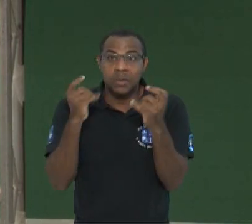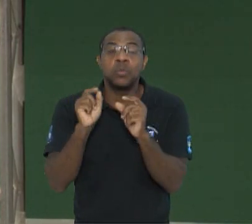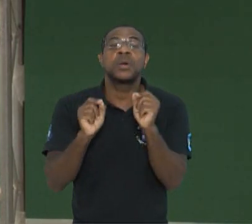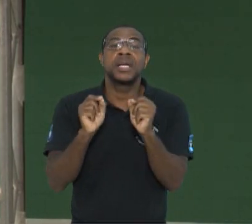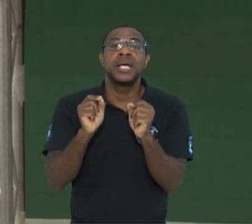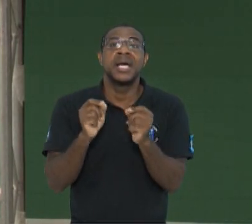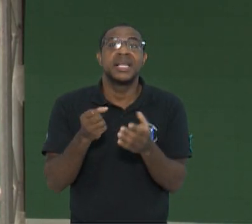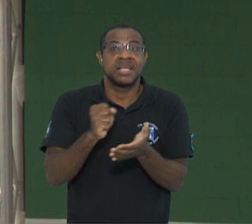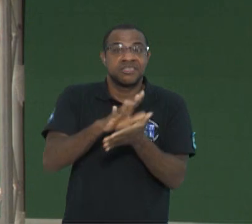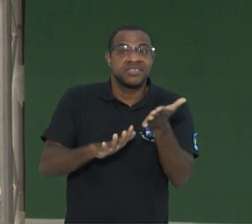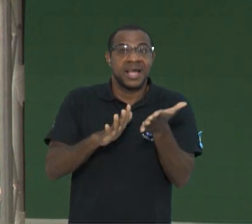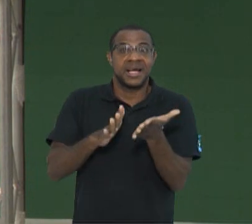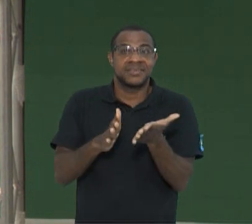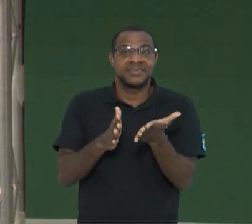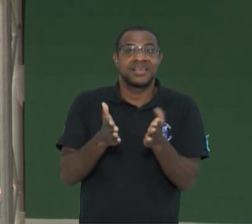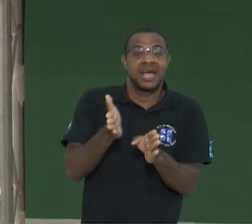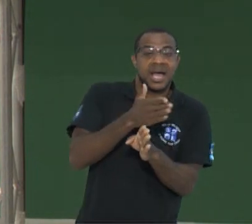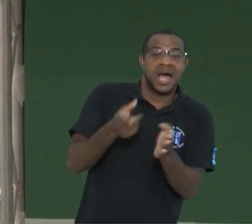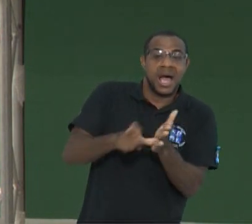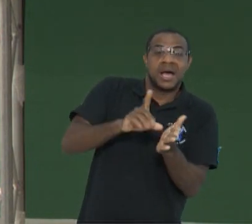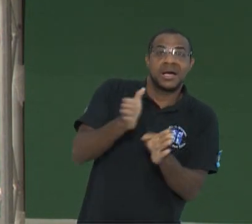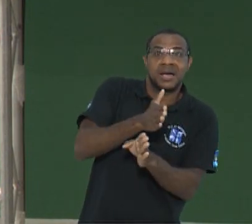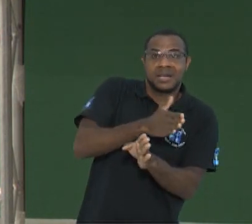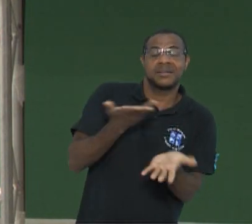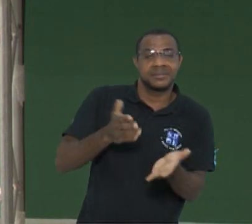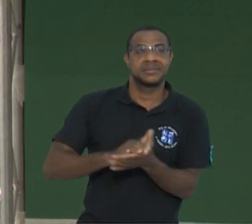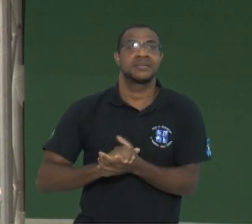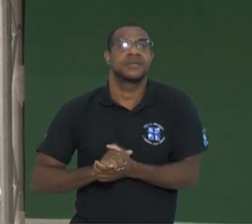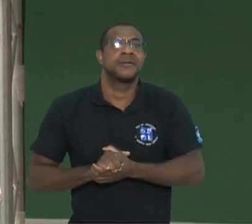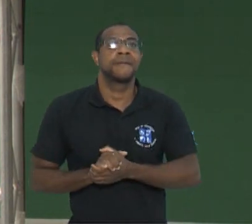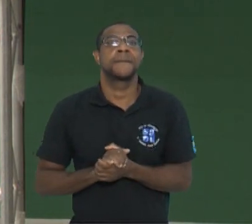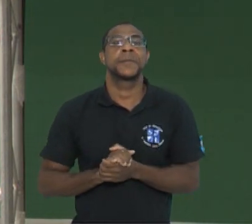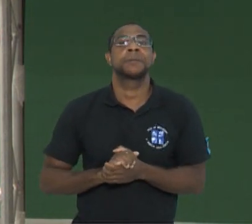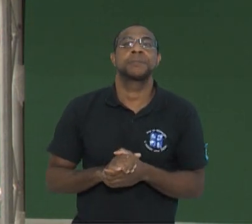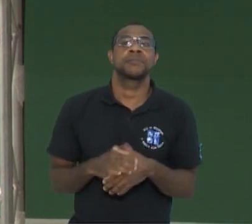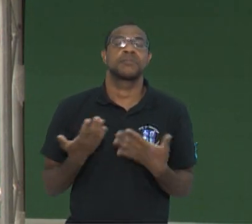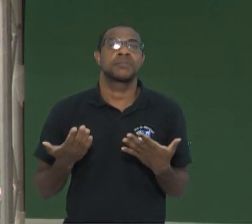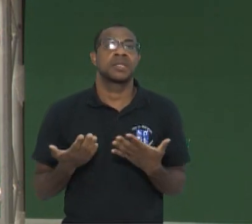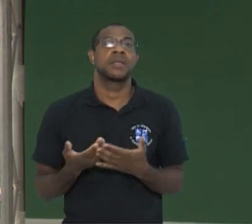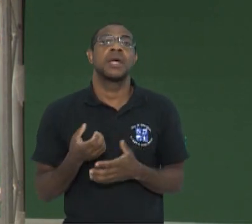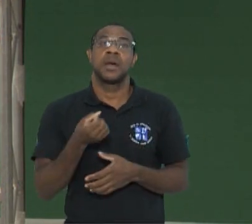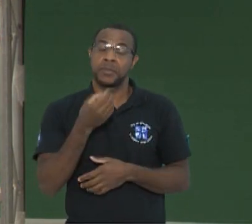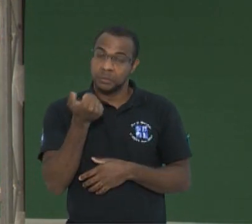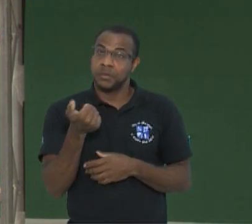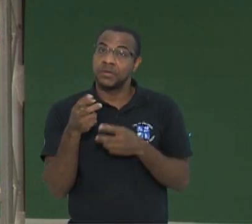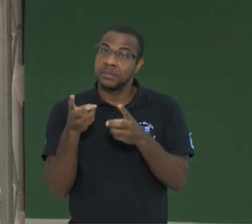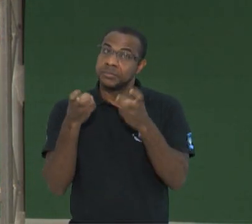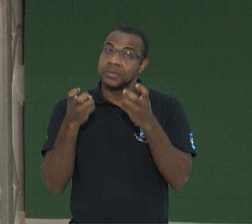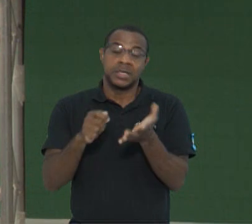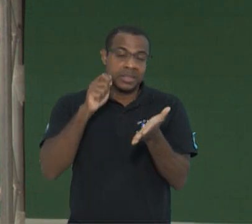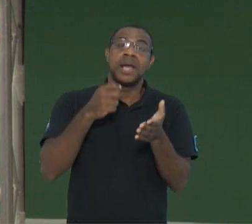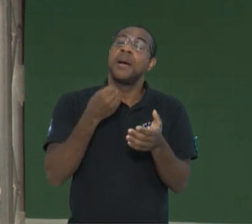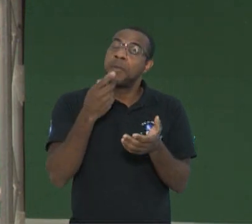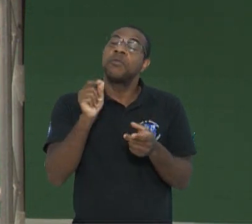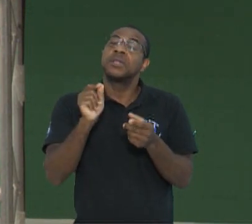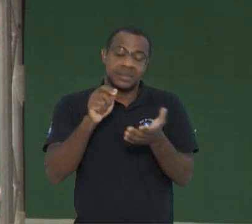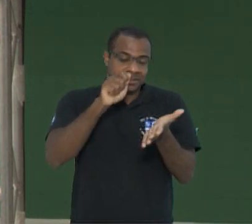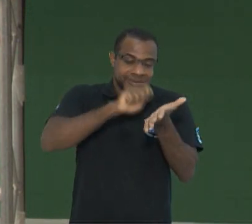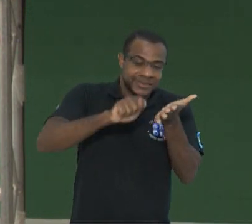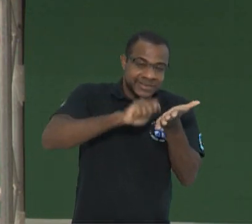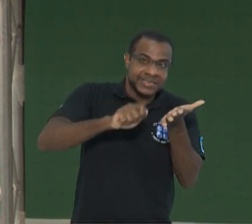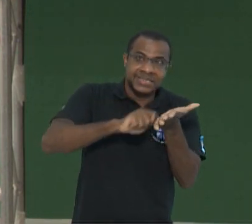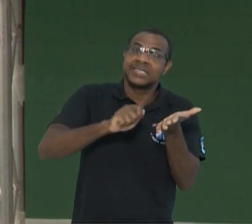fazer um teste, uma prova, e a resposta de uma questão está na outra. Então é muito bom e você só vai conseguir ter